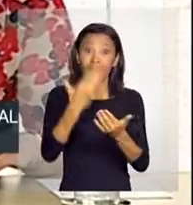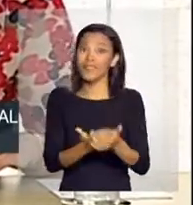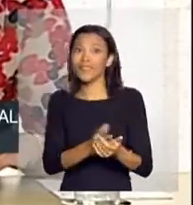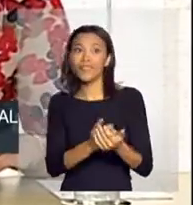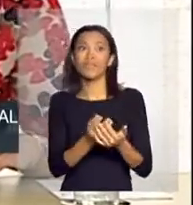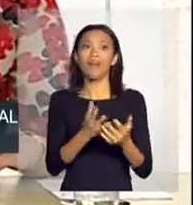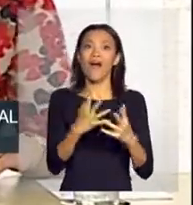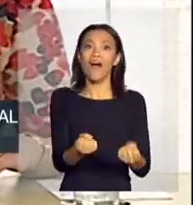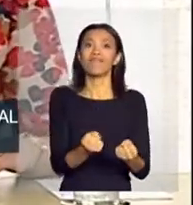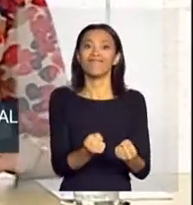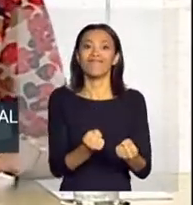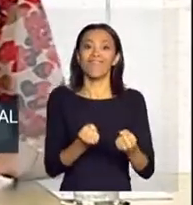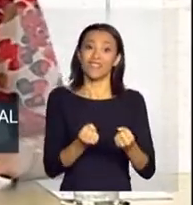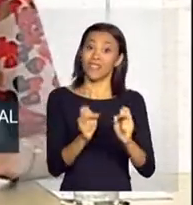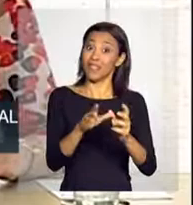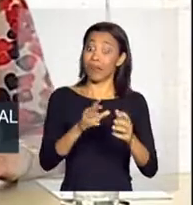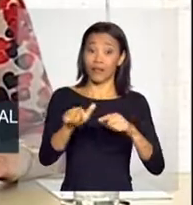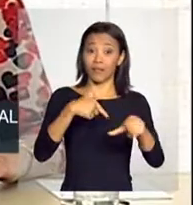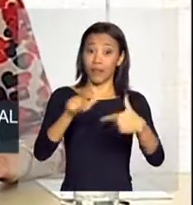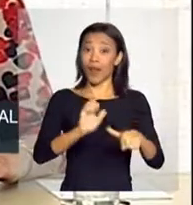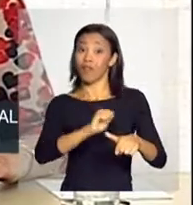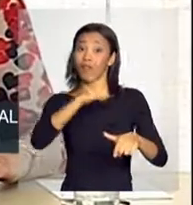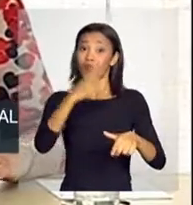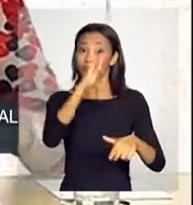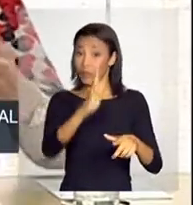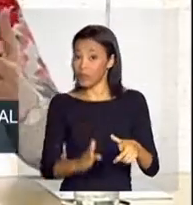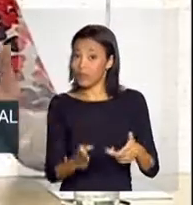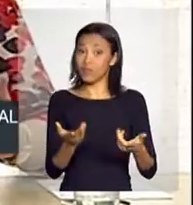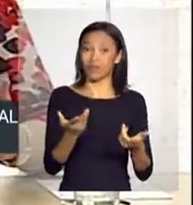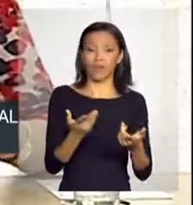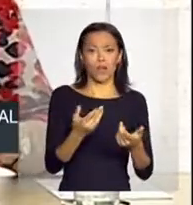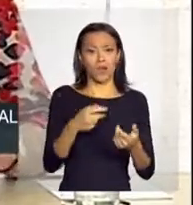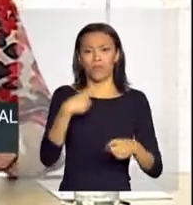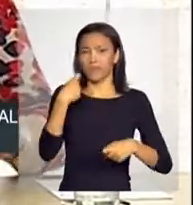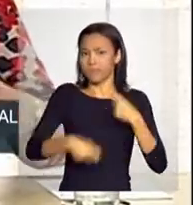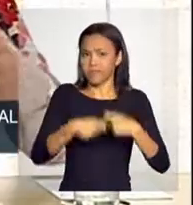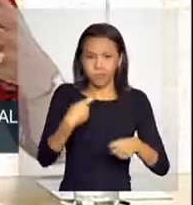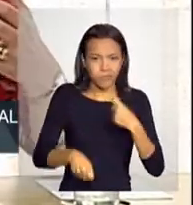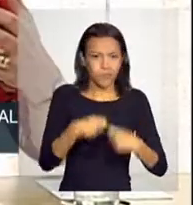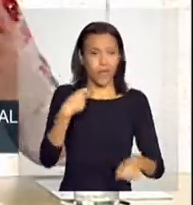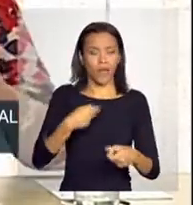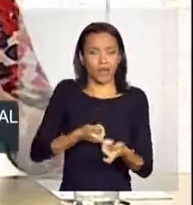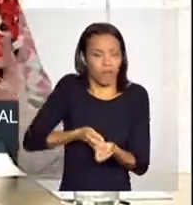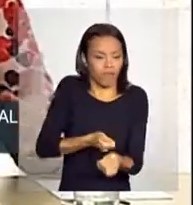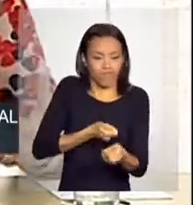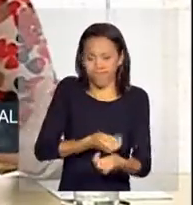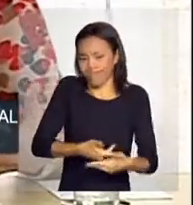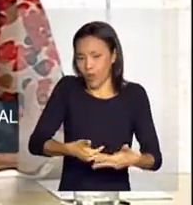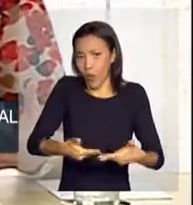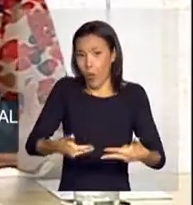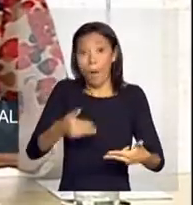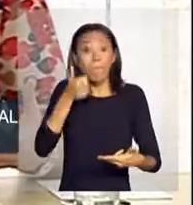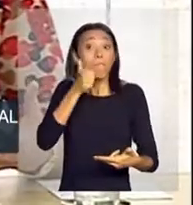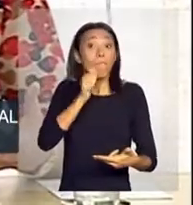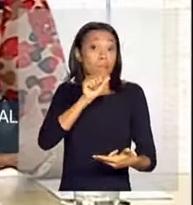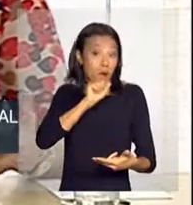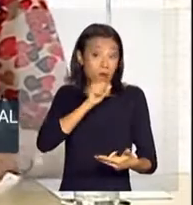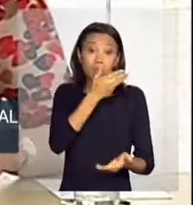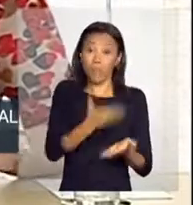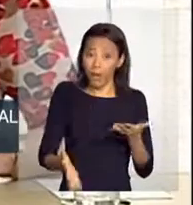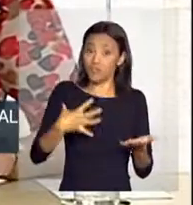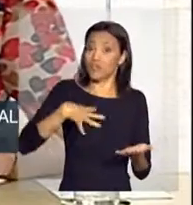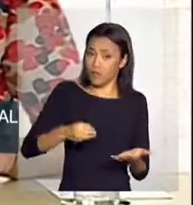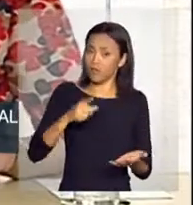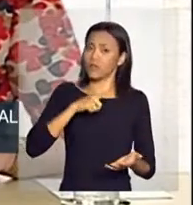são levadas para o traz para o trabalho sexual para o trabalho e laboral para muitas vezes mais perto nos seus